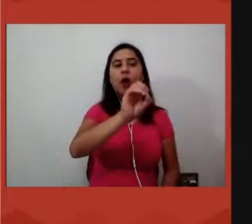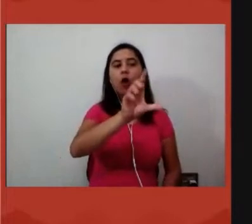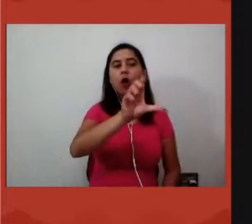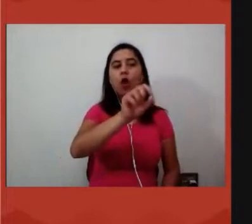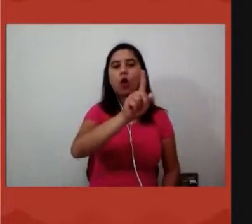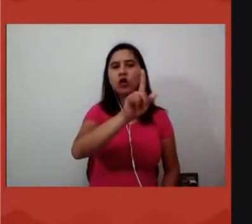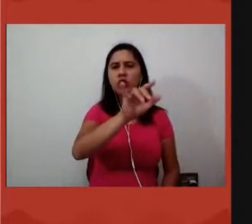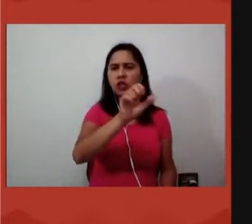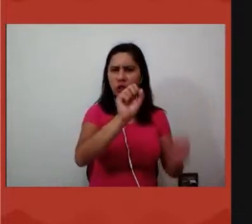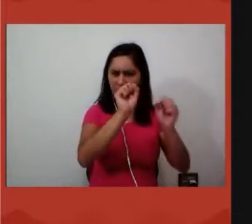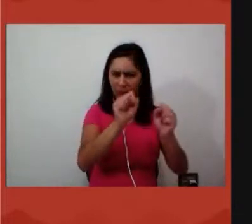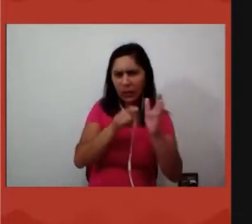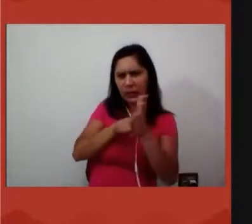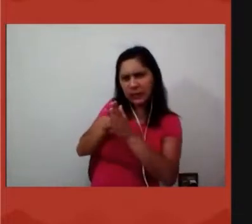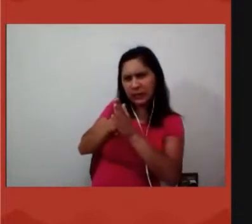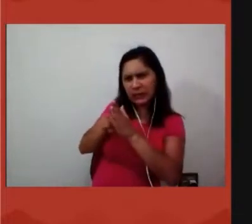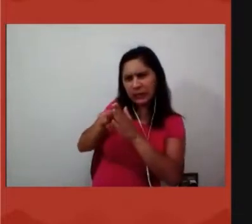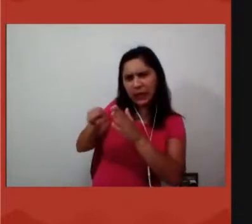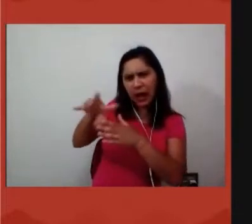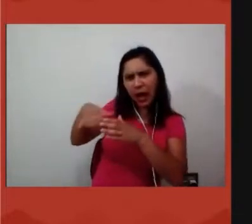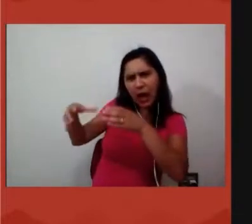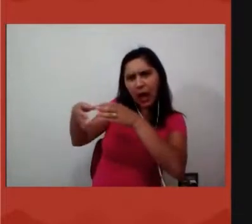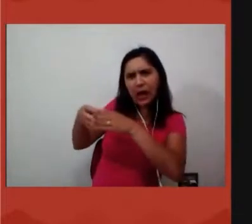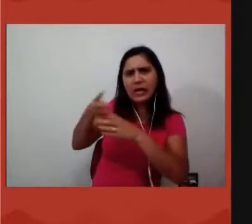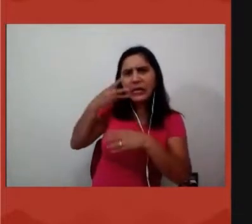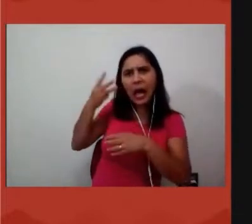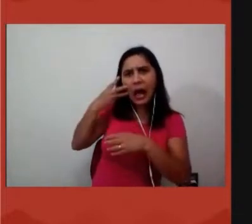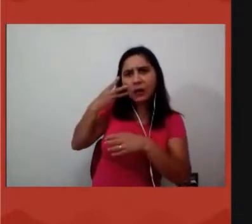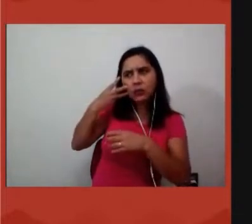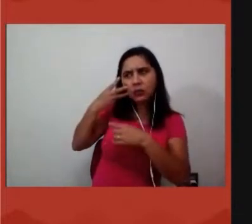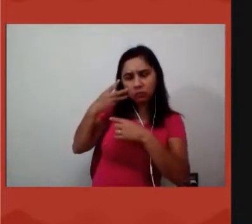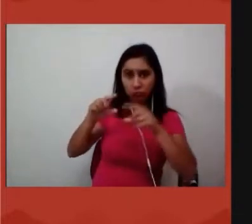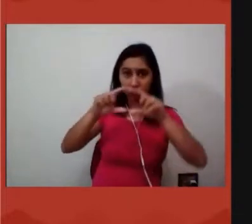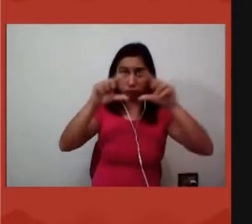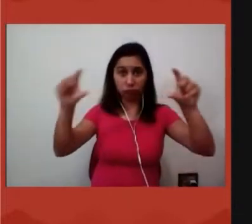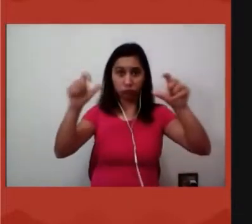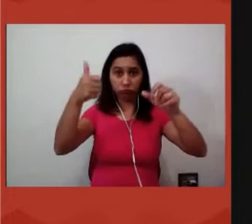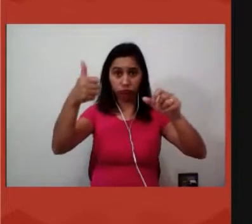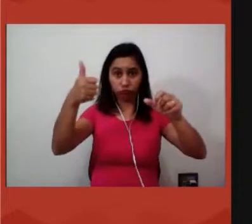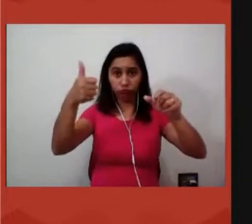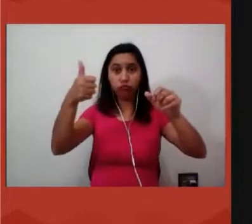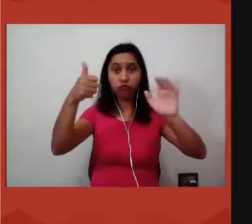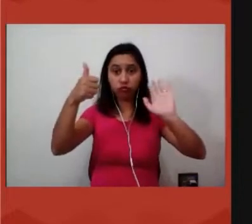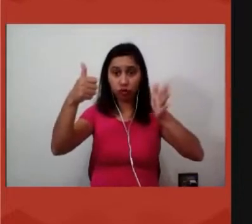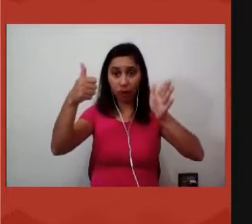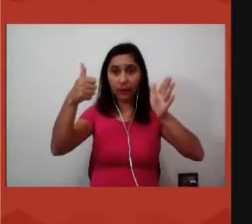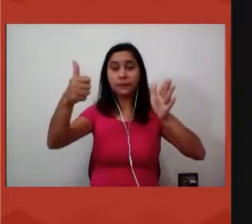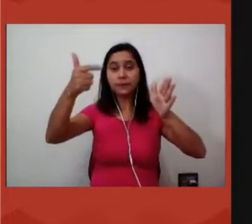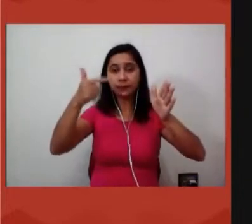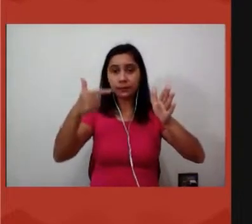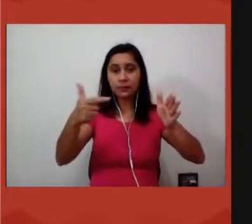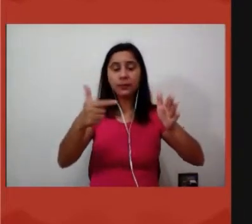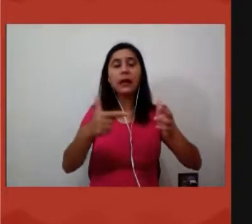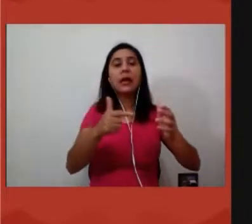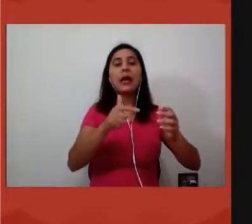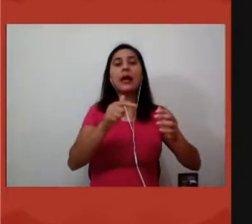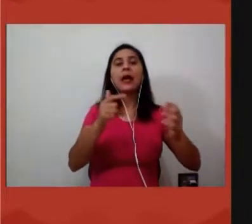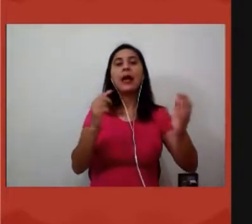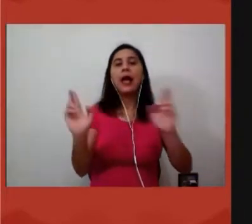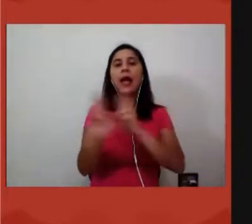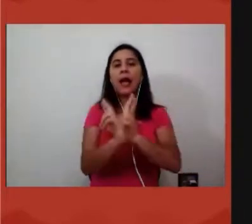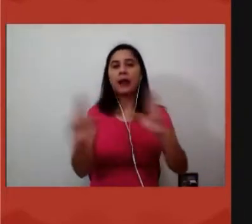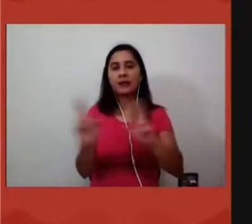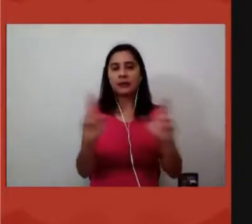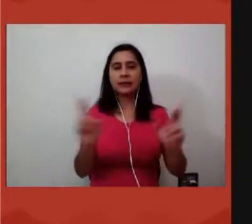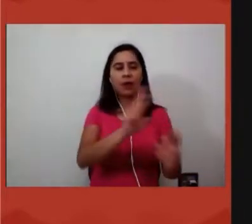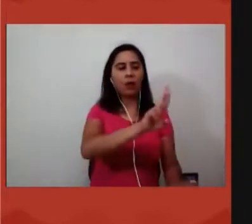que isso é uma pergunta já aplicada, né? Qual a relação entre reologia, viscosidade e